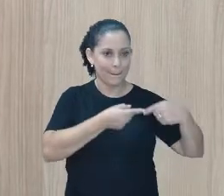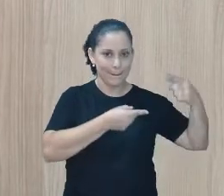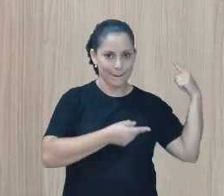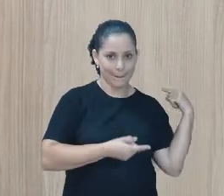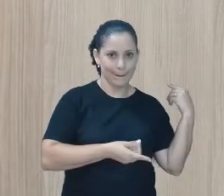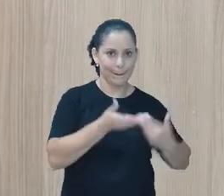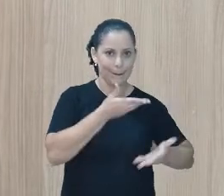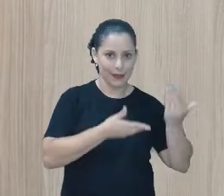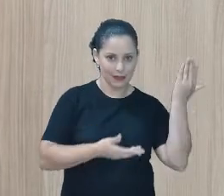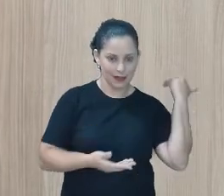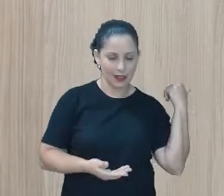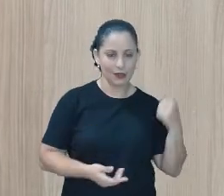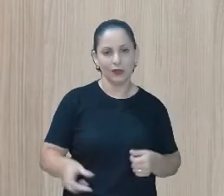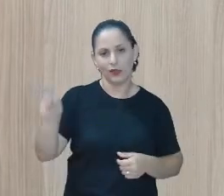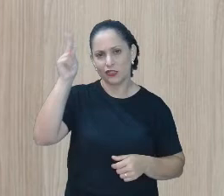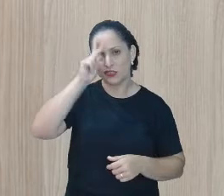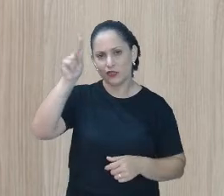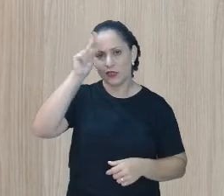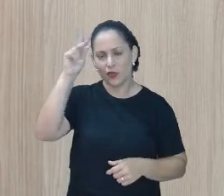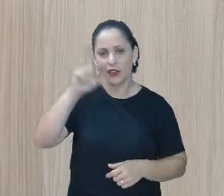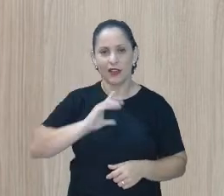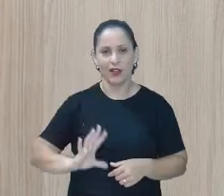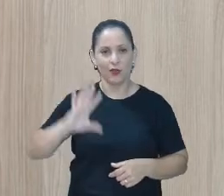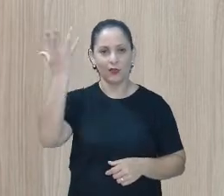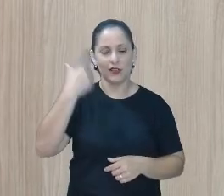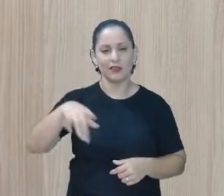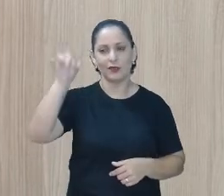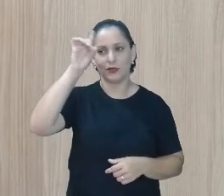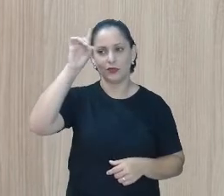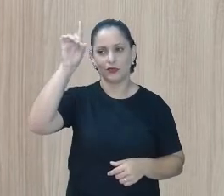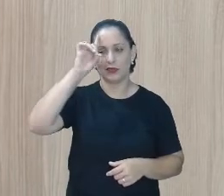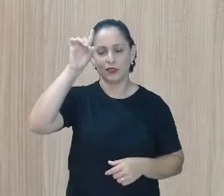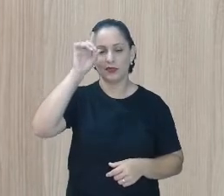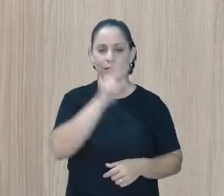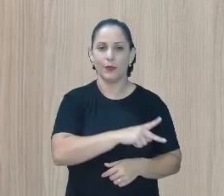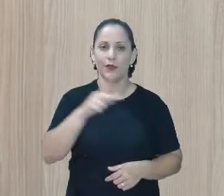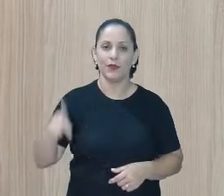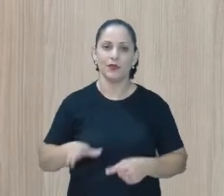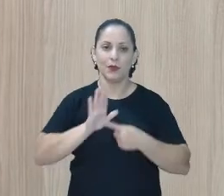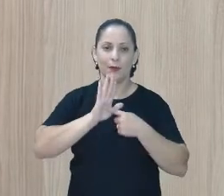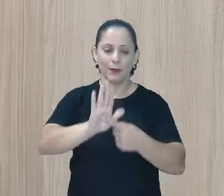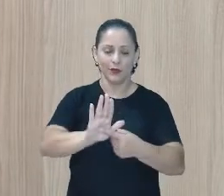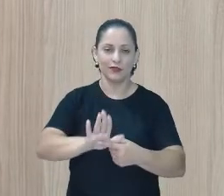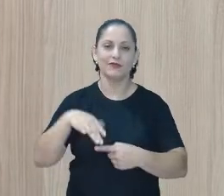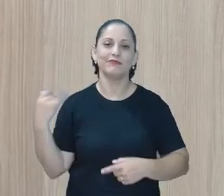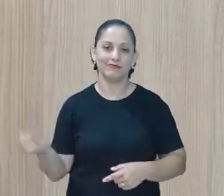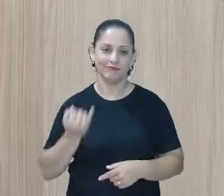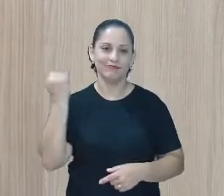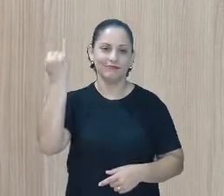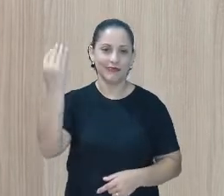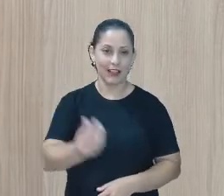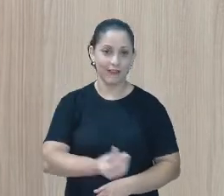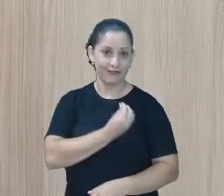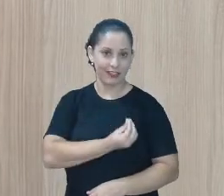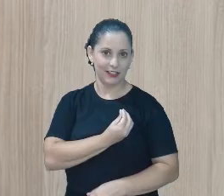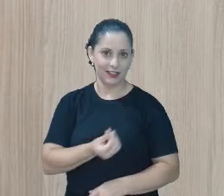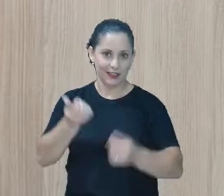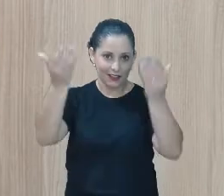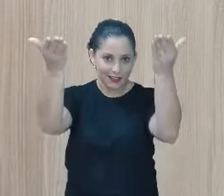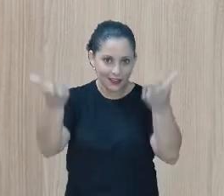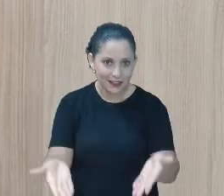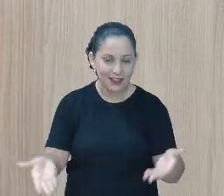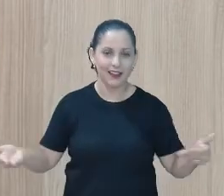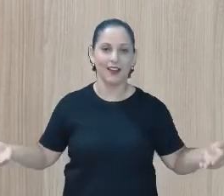parte do dia a dia. E é isso que o professor está trazendo cada vez mais, né? Da importância que a história tem para a vida de você nesse